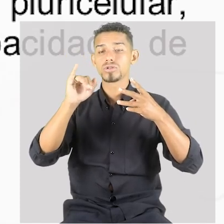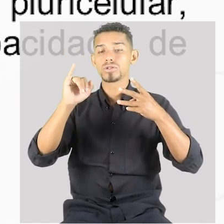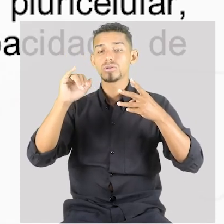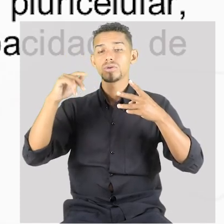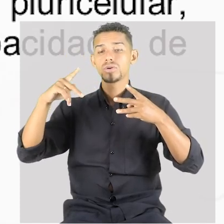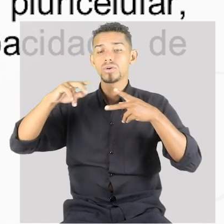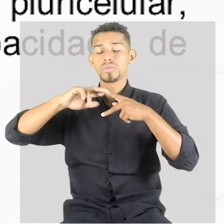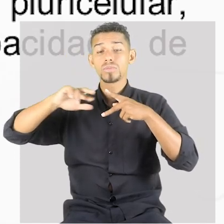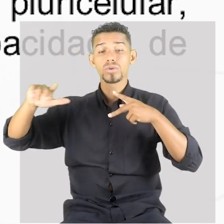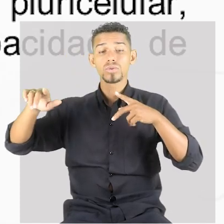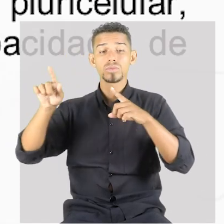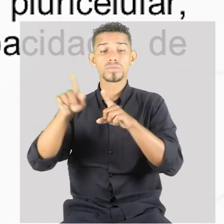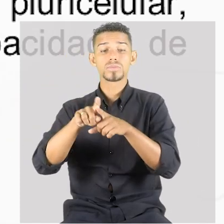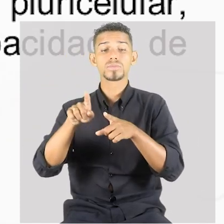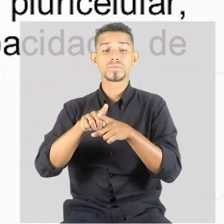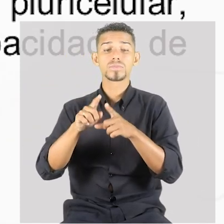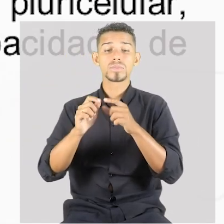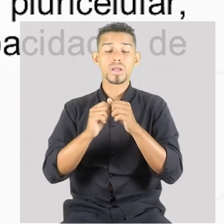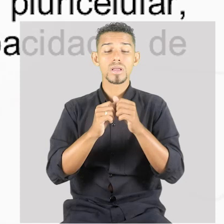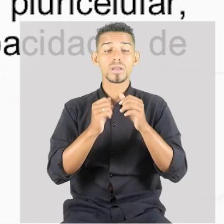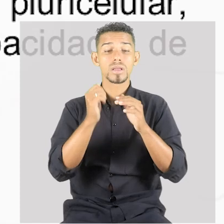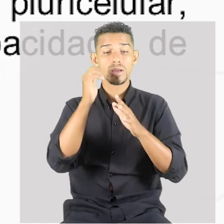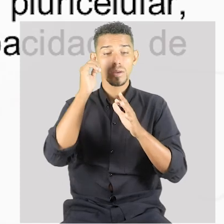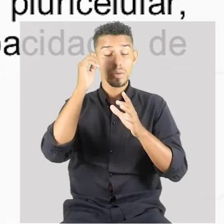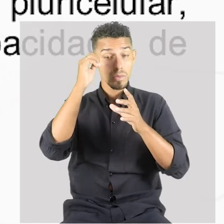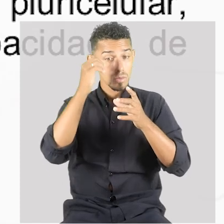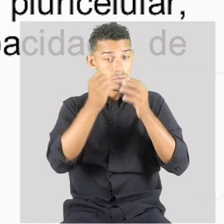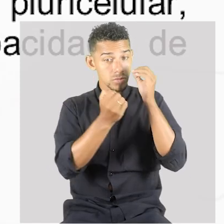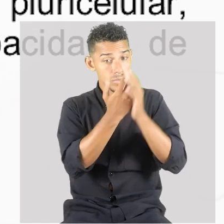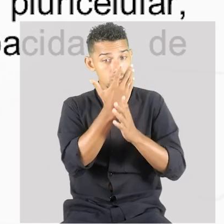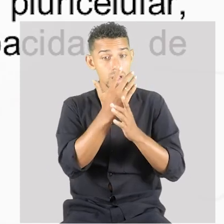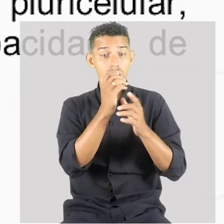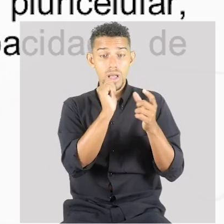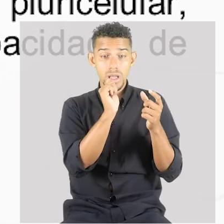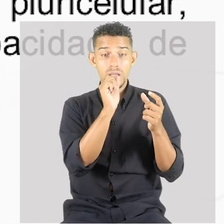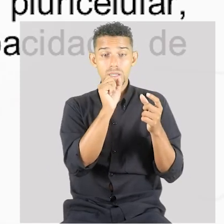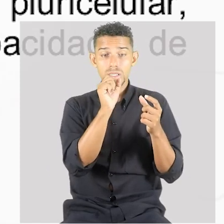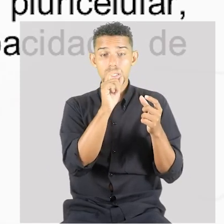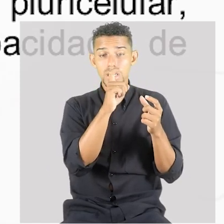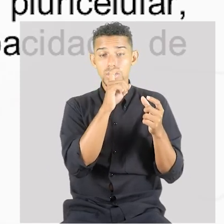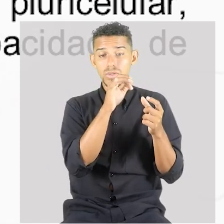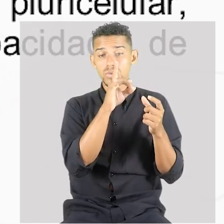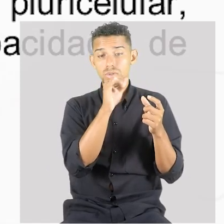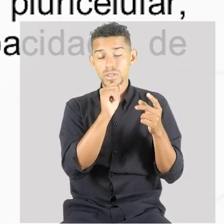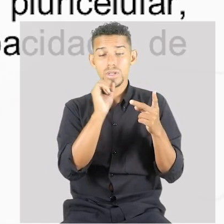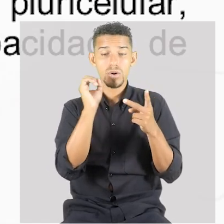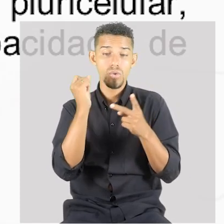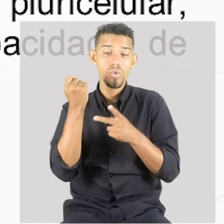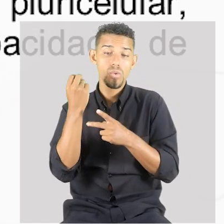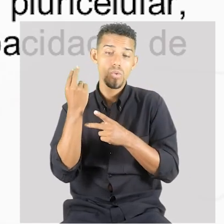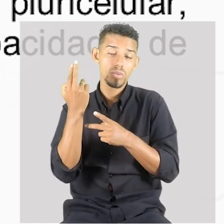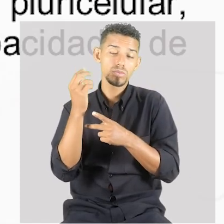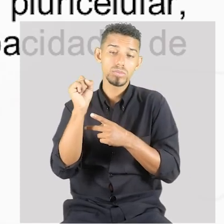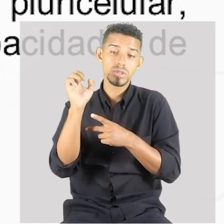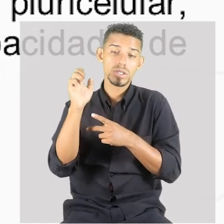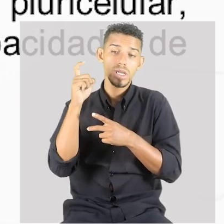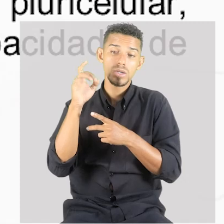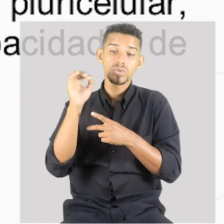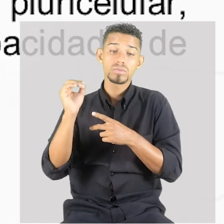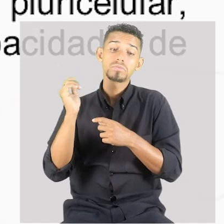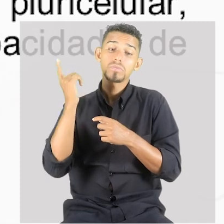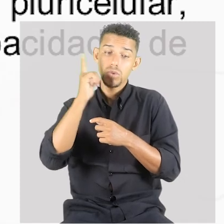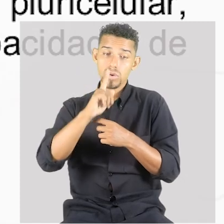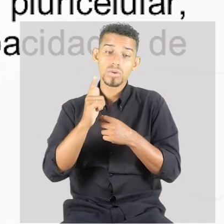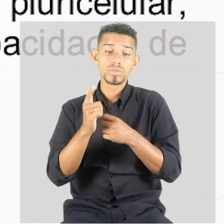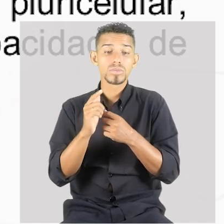pluricelular, de reprodução assexuada ou sexuada, com capacidade de causar